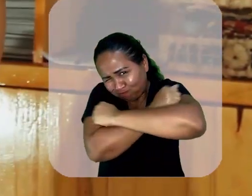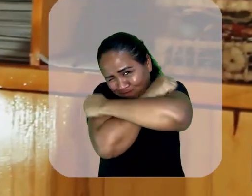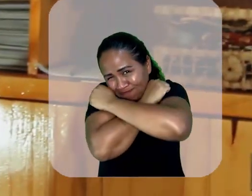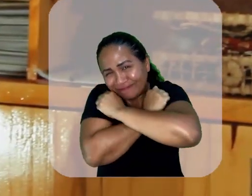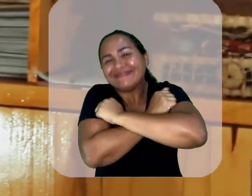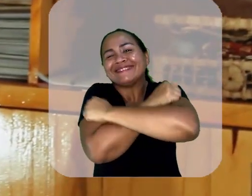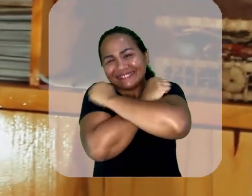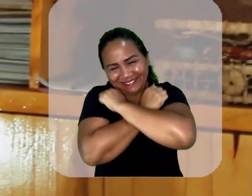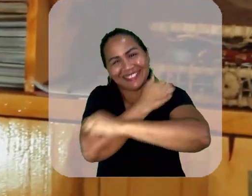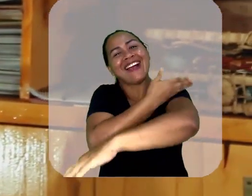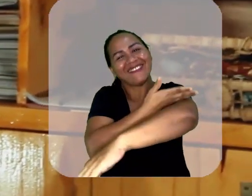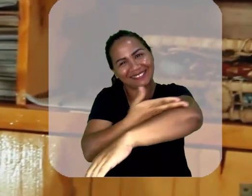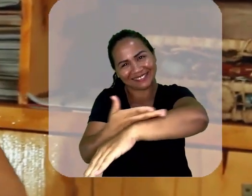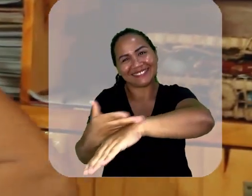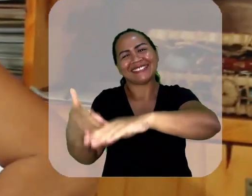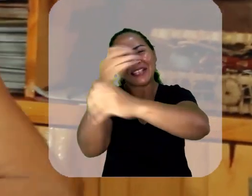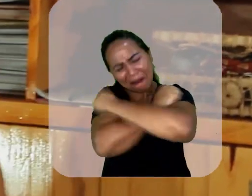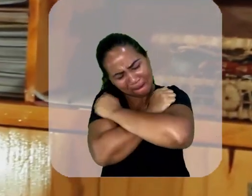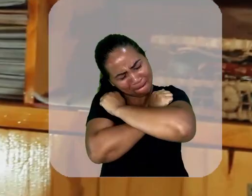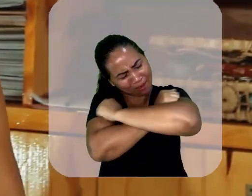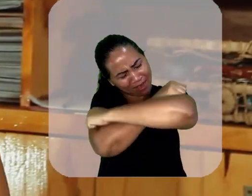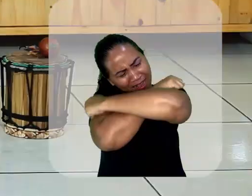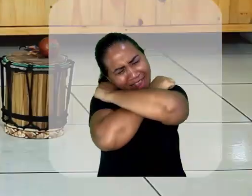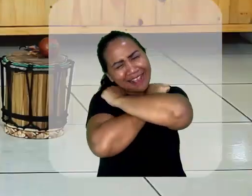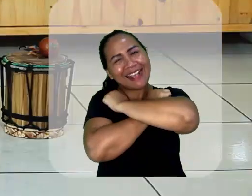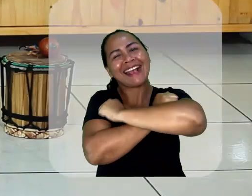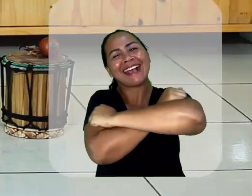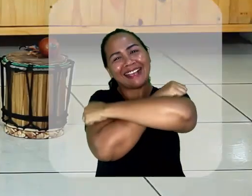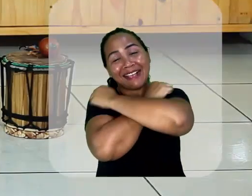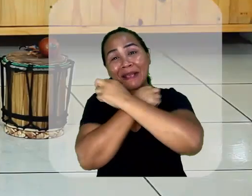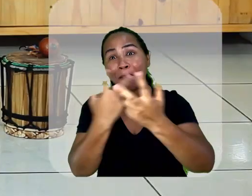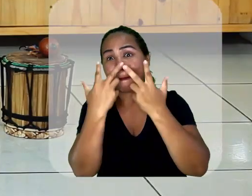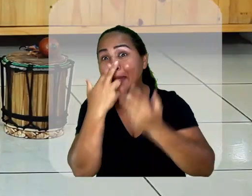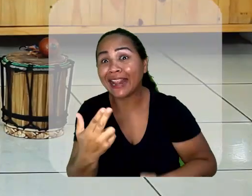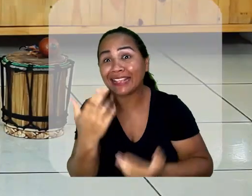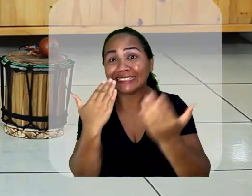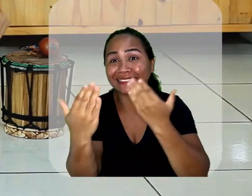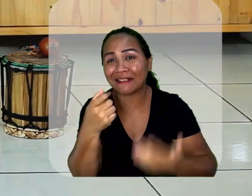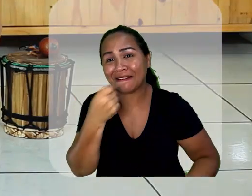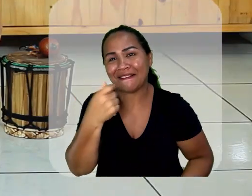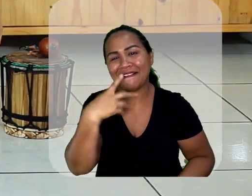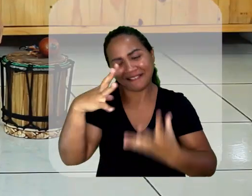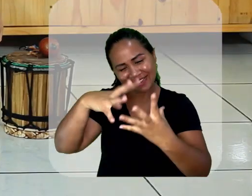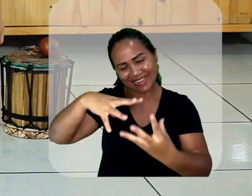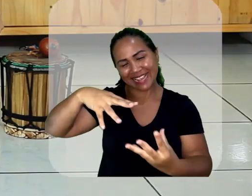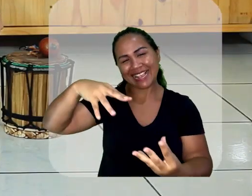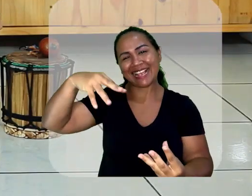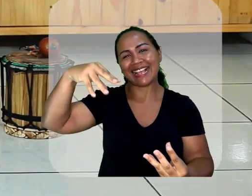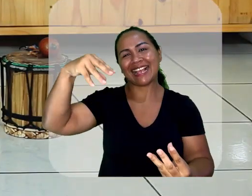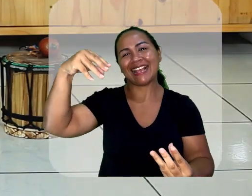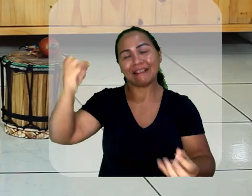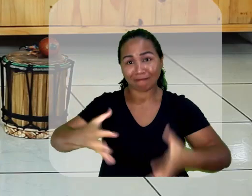fui acostumada que abraço bem dado é remédio acertado para uma